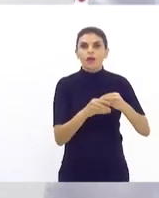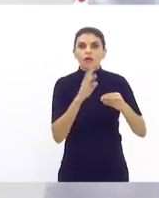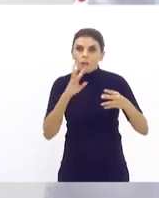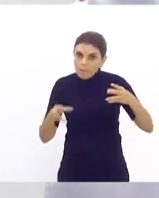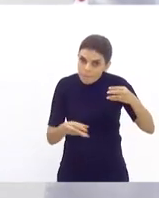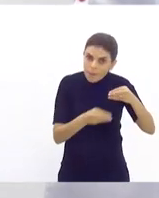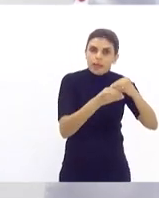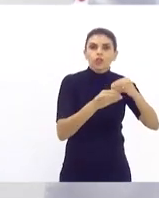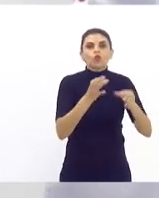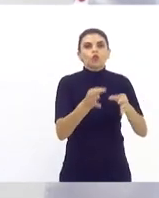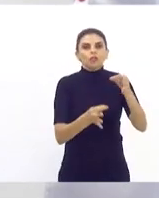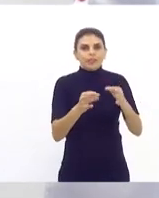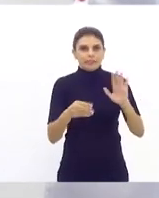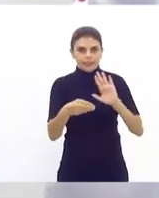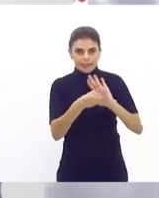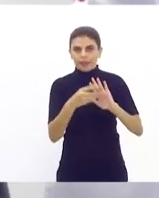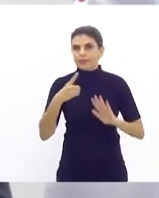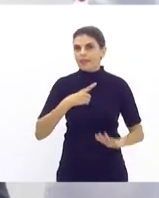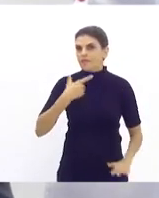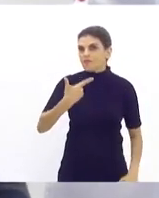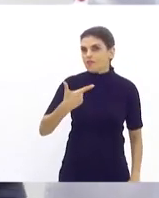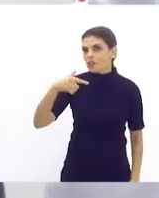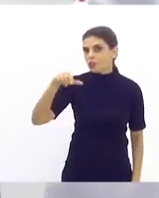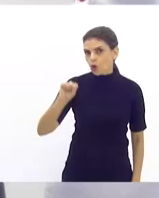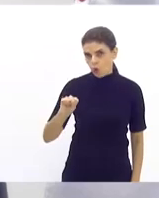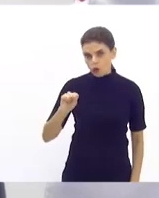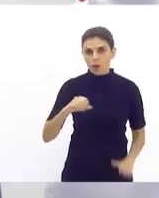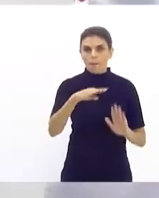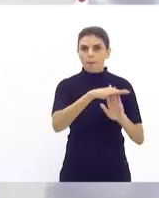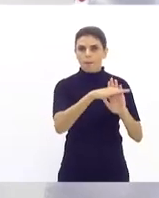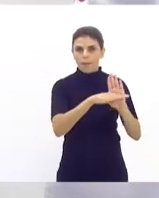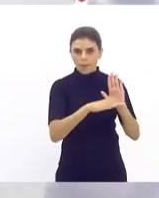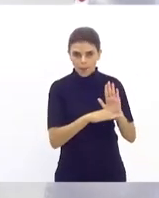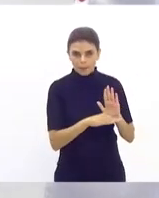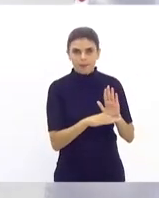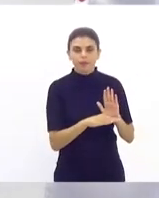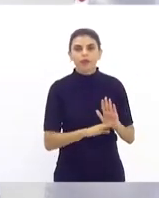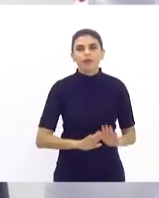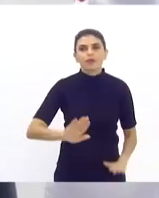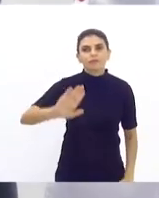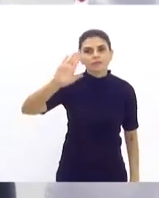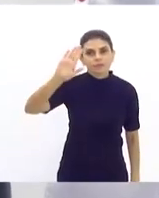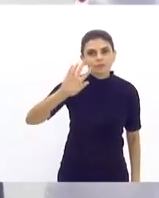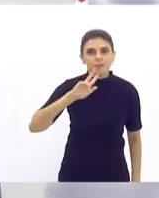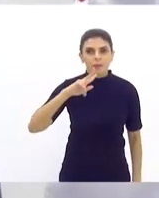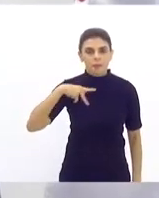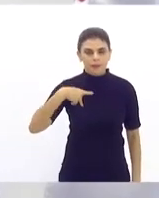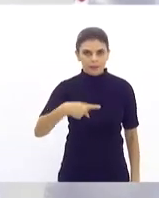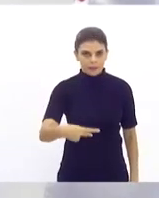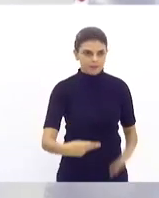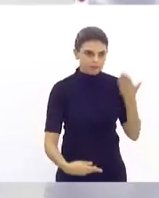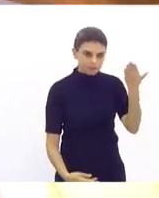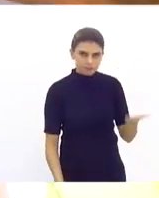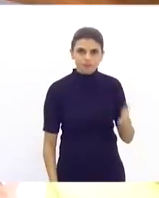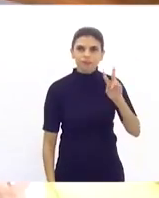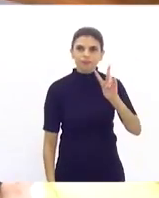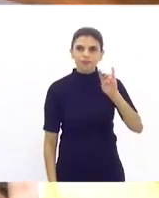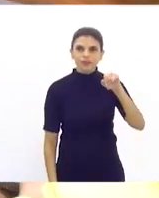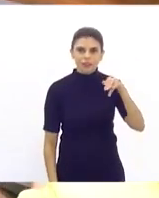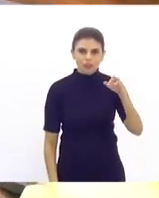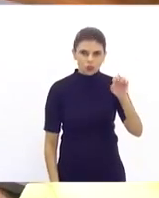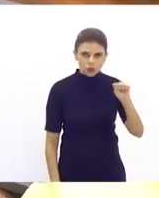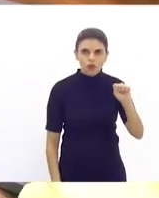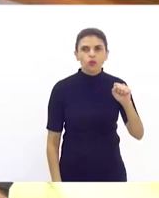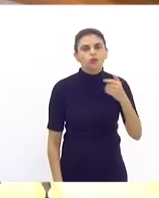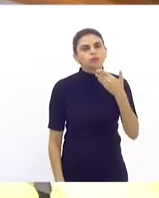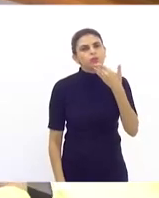emenda. Nós estamos no 28 da pauta. Eu vou... Presidente, pois não, deputado Vinícius Cozzolino. Se o senhor me